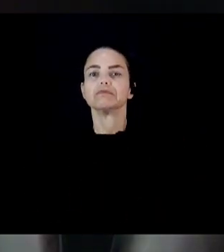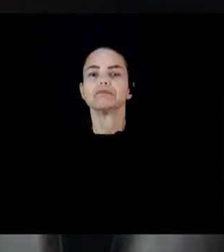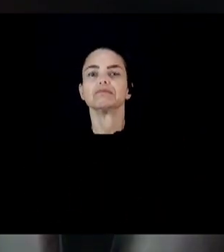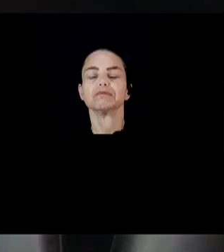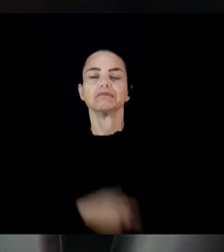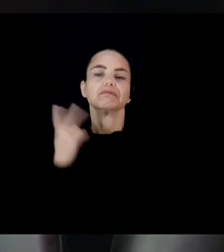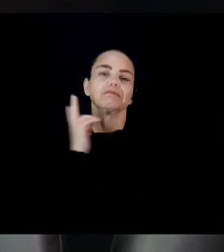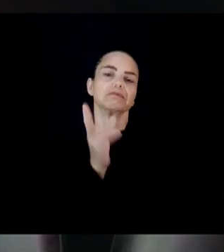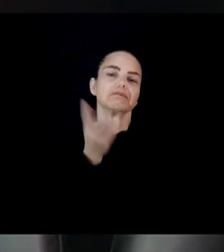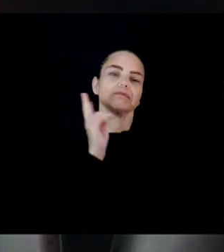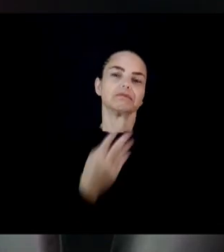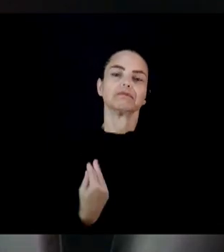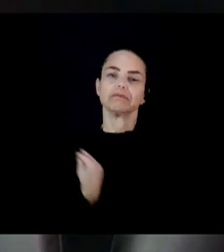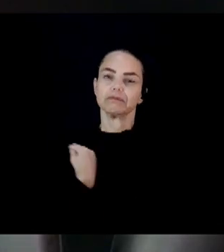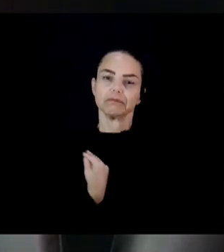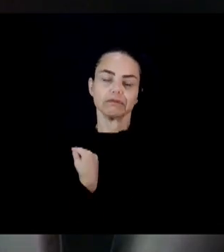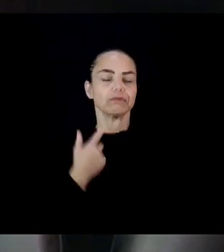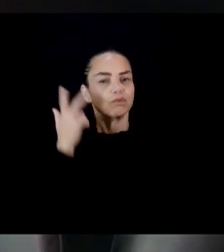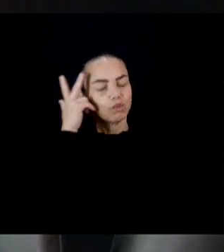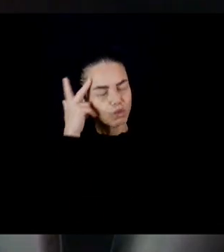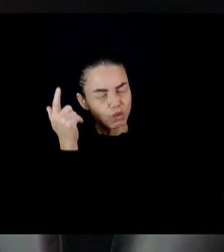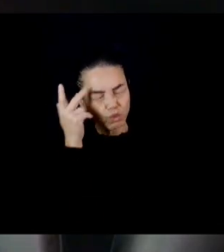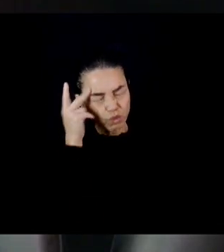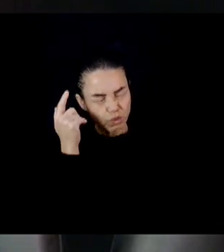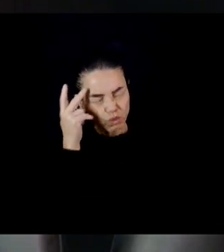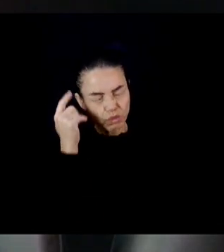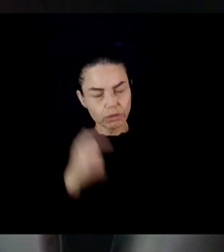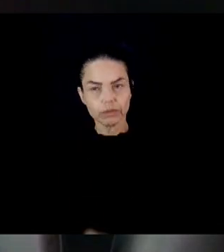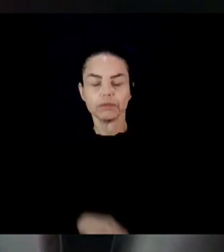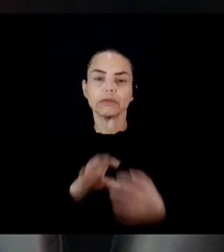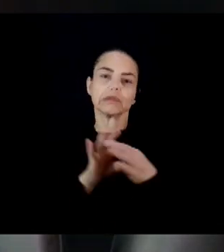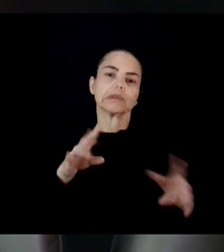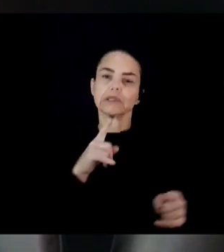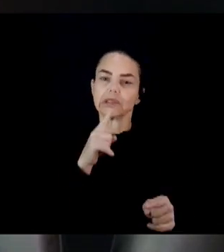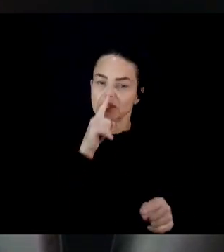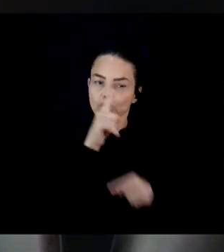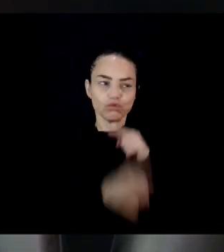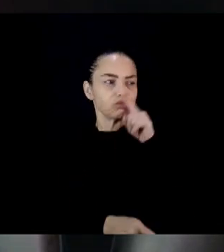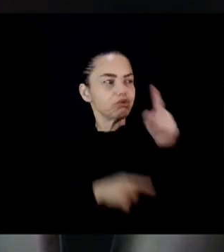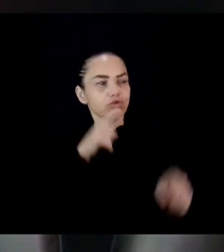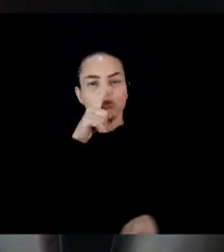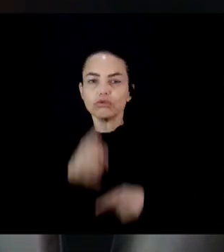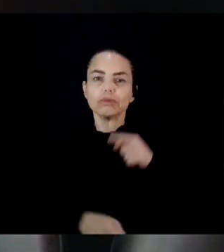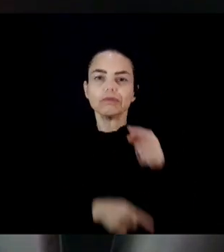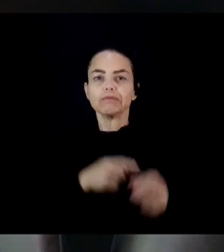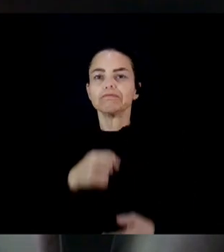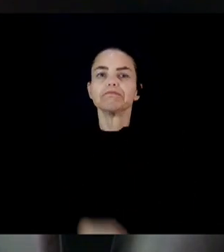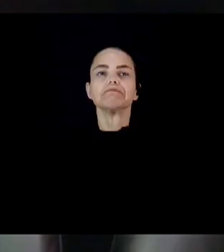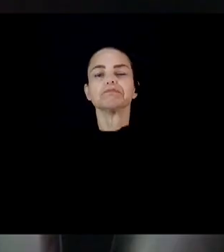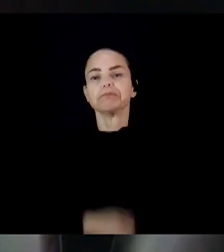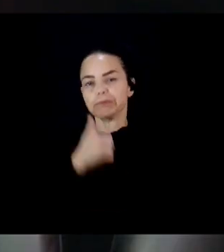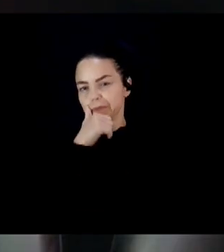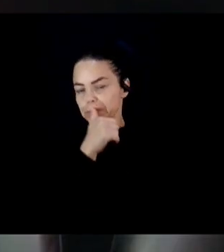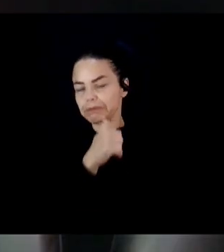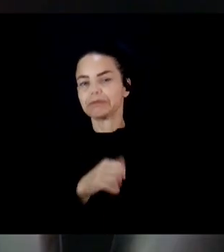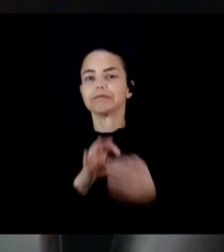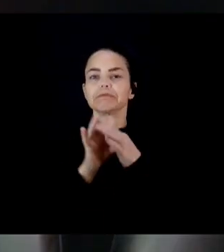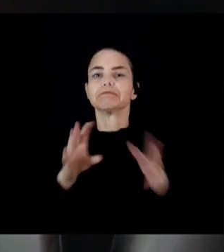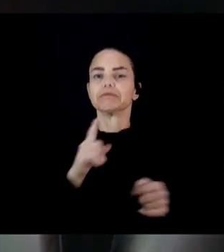sua vida ativa e livre de julgamentos, né? Ele está livre de julgamentos porque ele